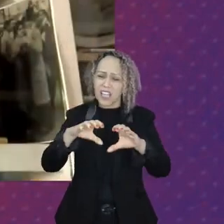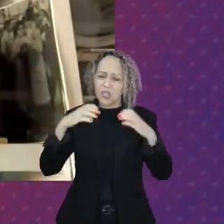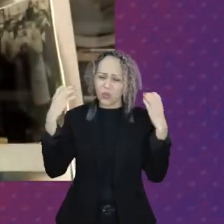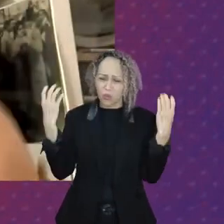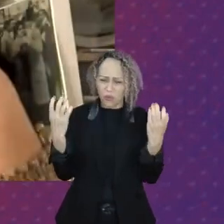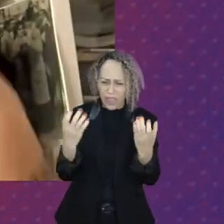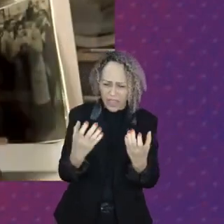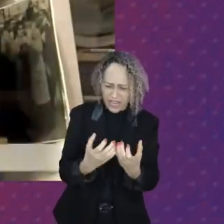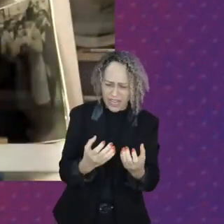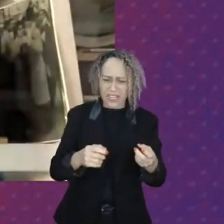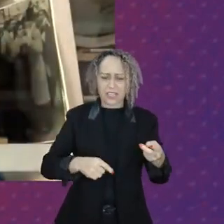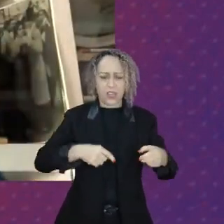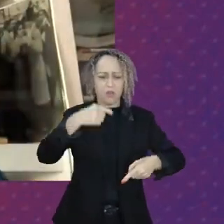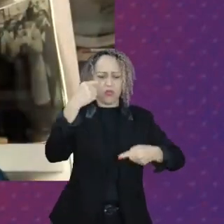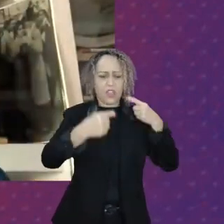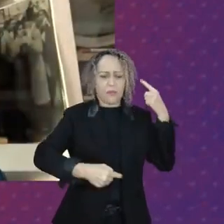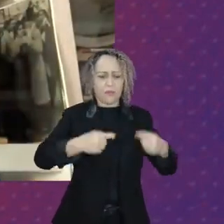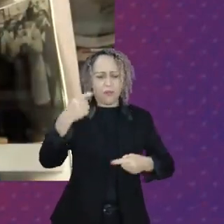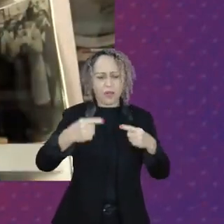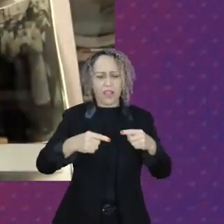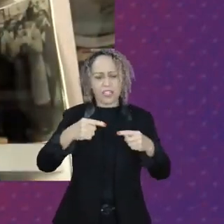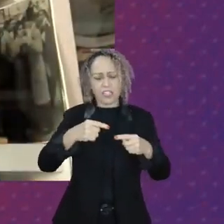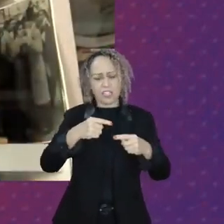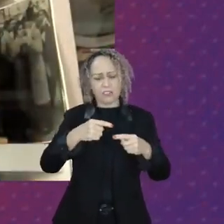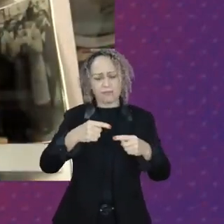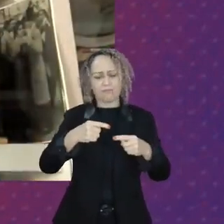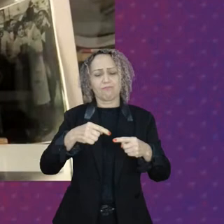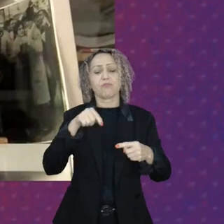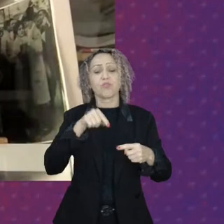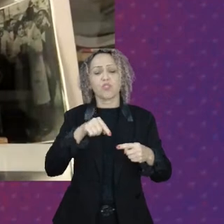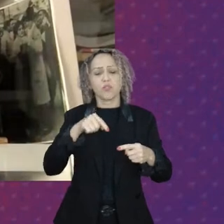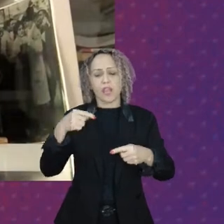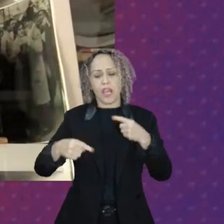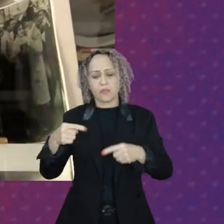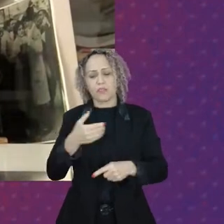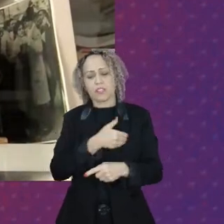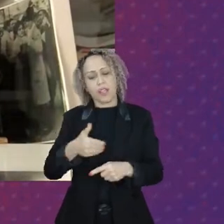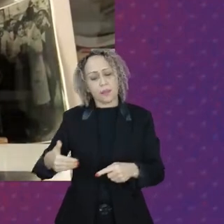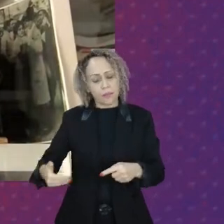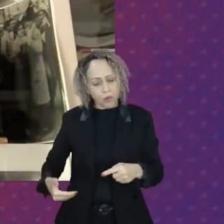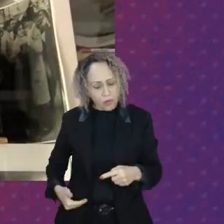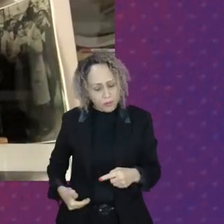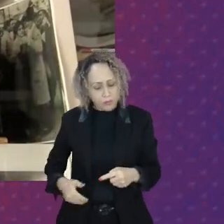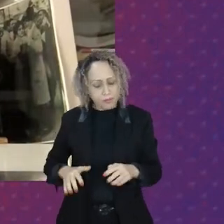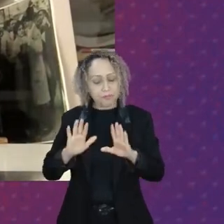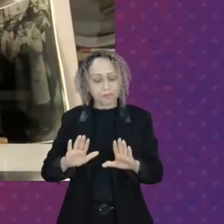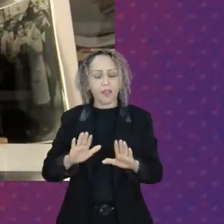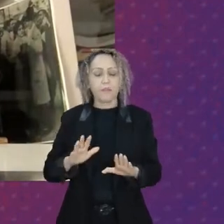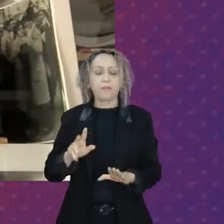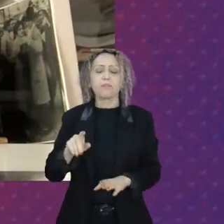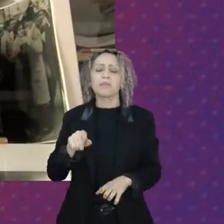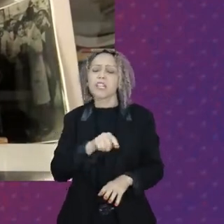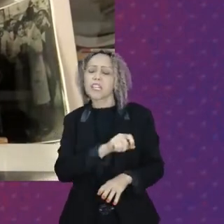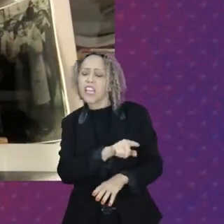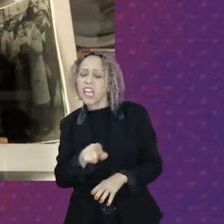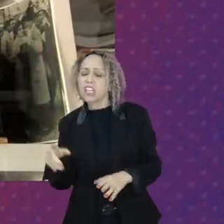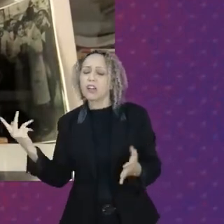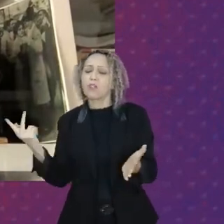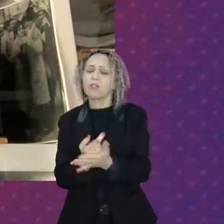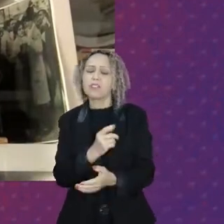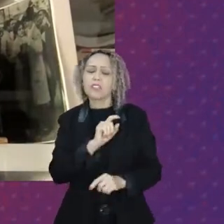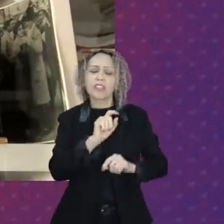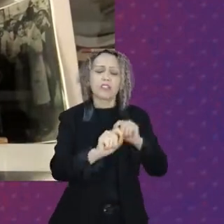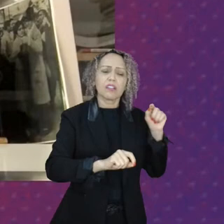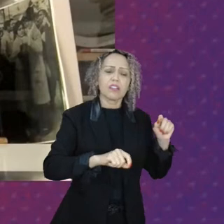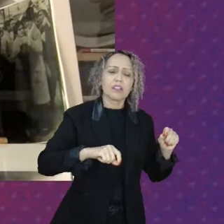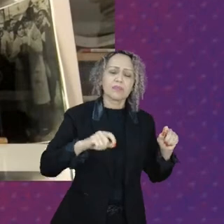sobre as políticas públicas. E eu quero terminar dizendo que, para que tudo isso aconteça, é preciso que nós tenhamos outras